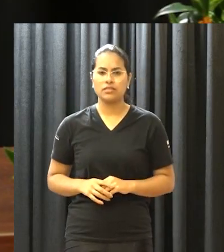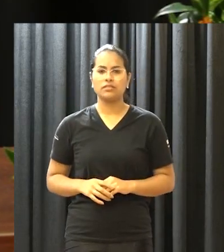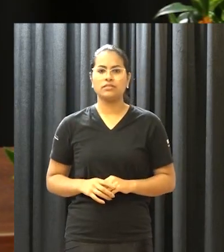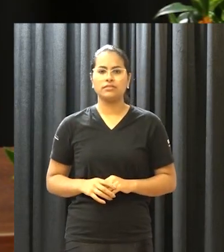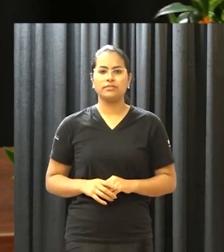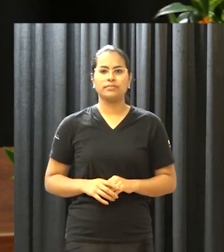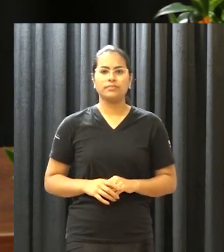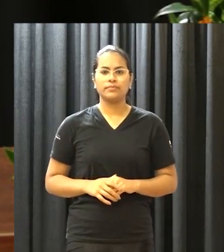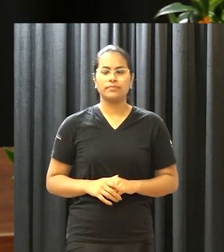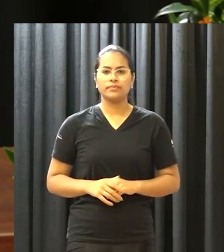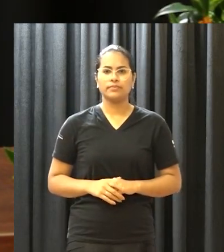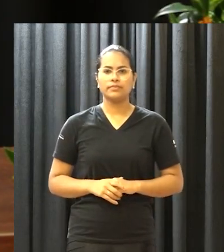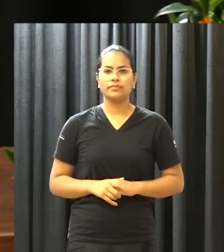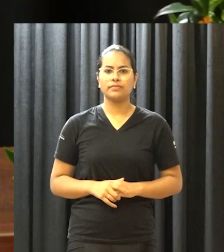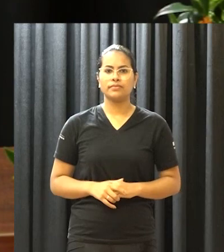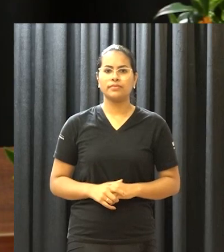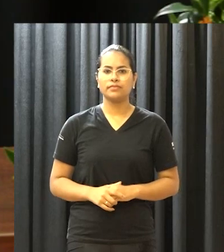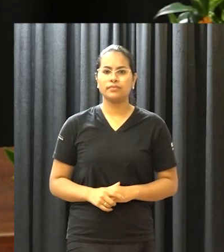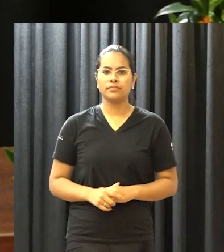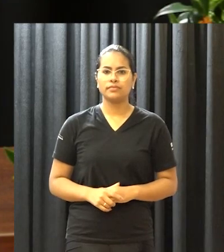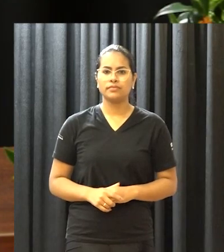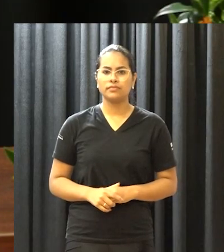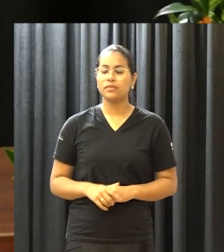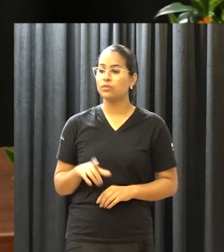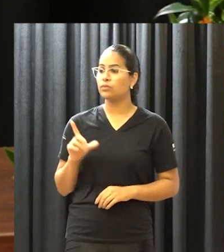Eu falei do escrever gravar.